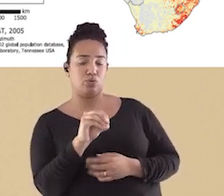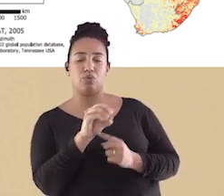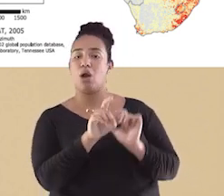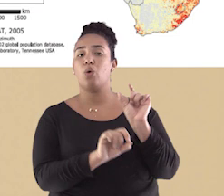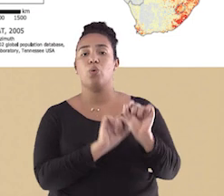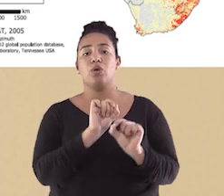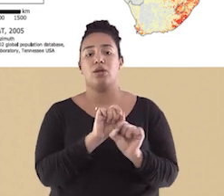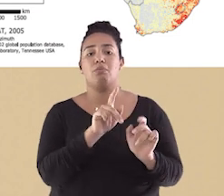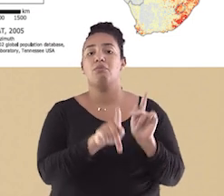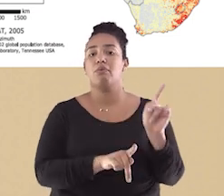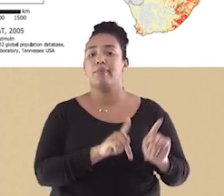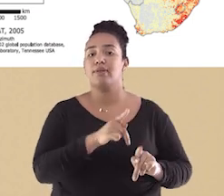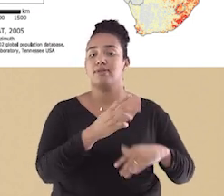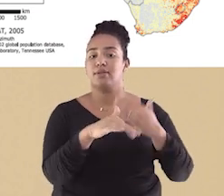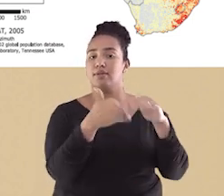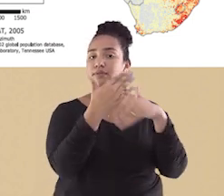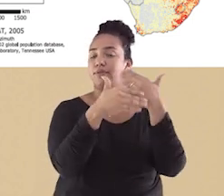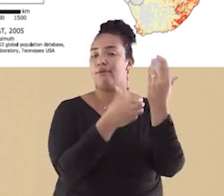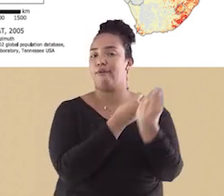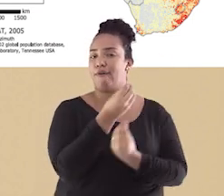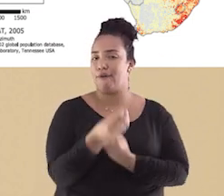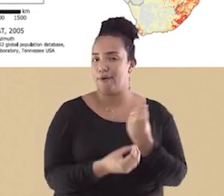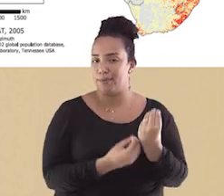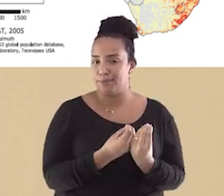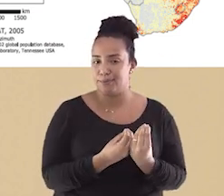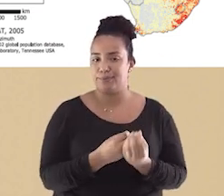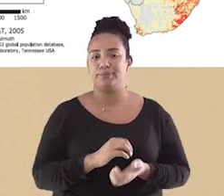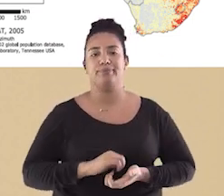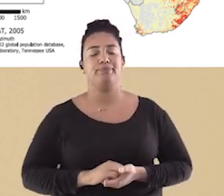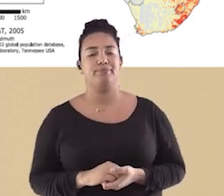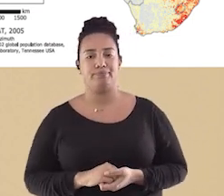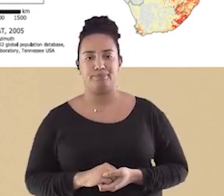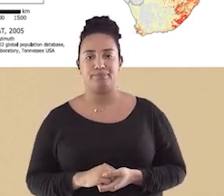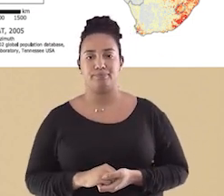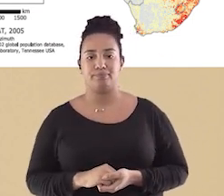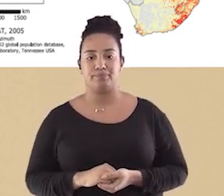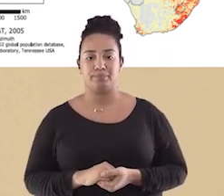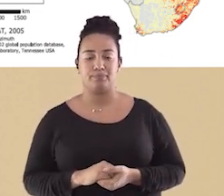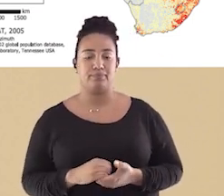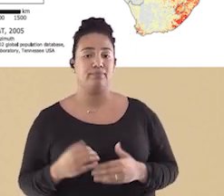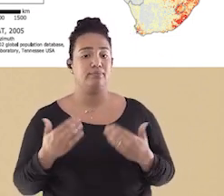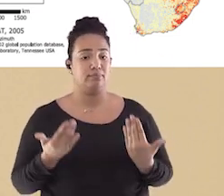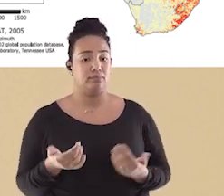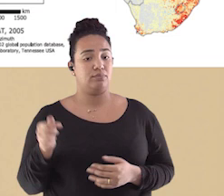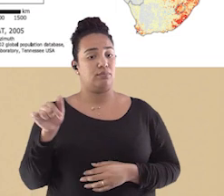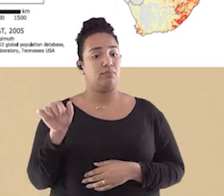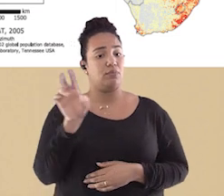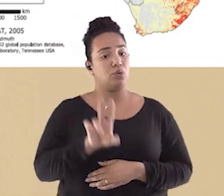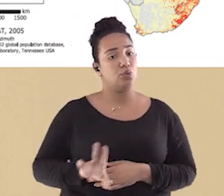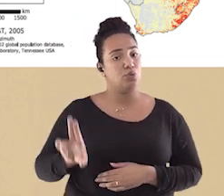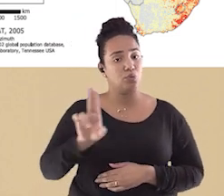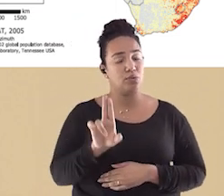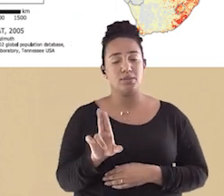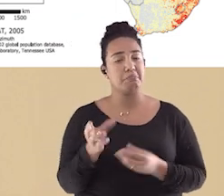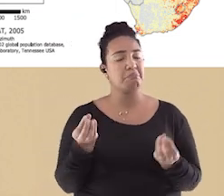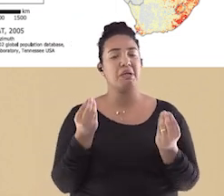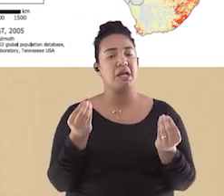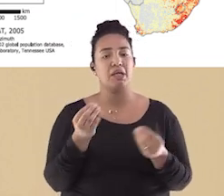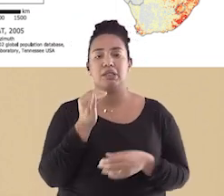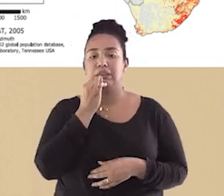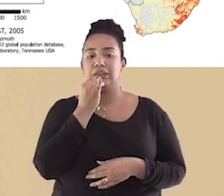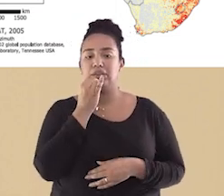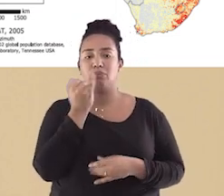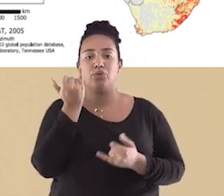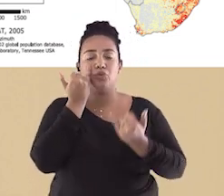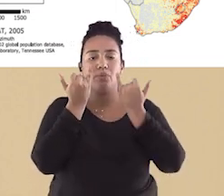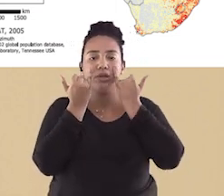desenvolvimento populacional e demográfico da população. Eles são utilizados para representar dados como o